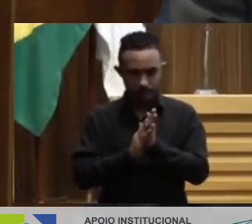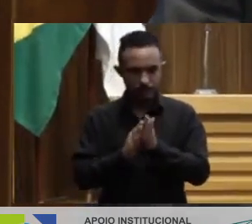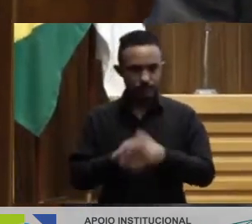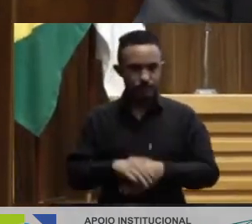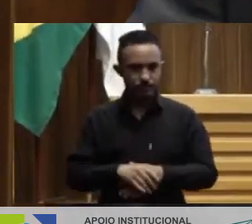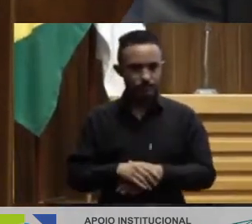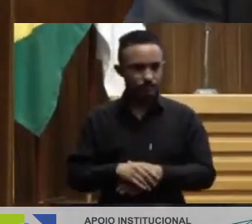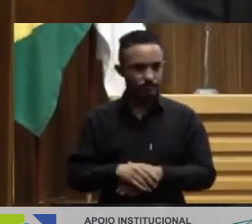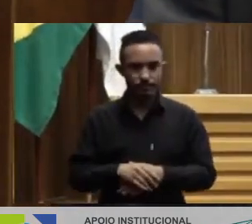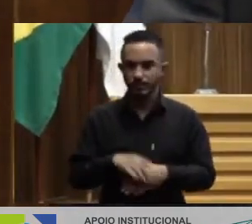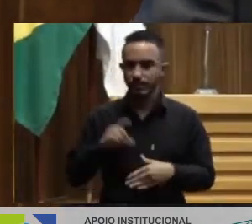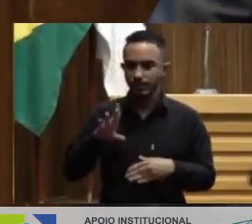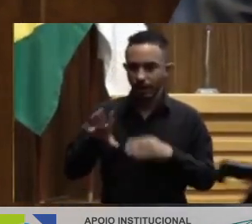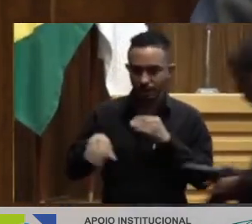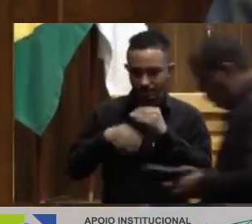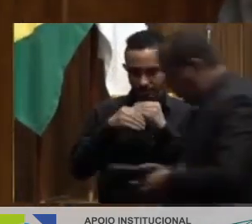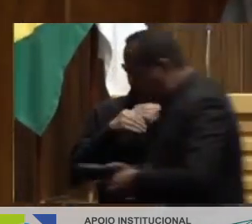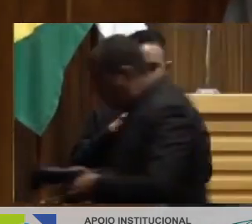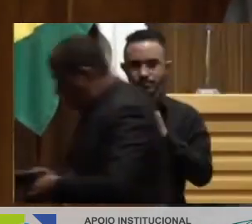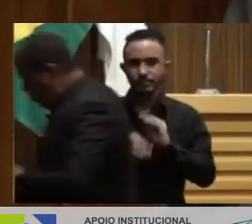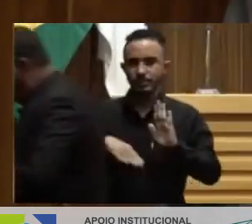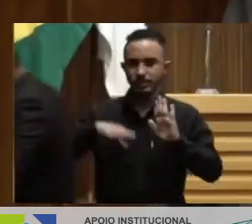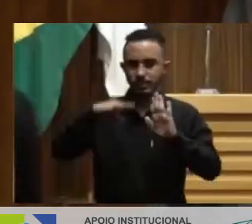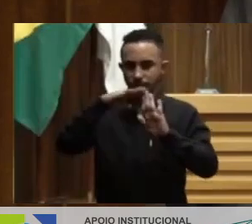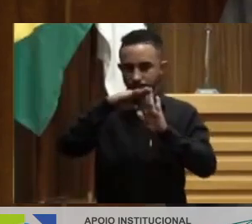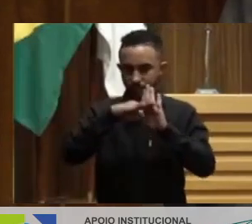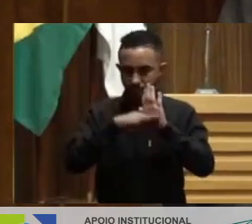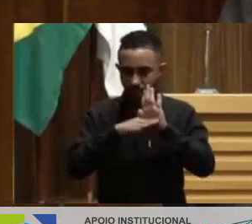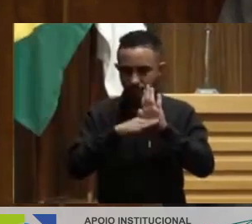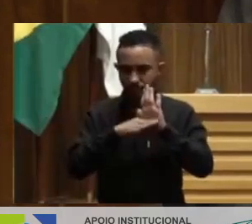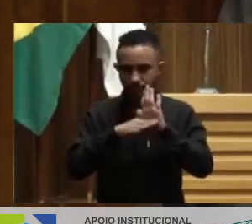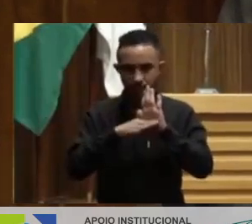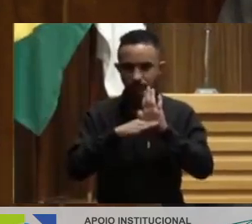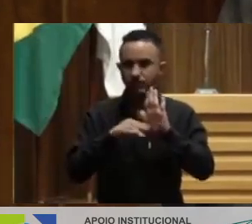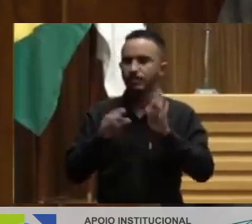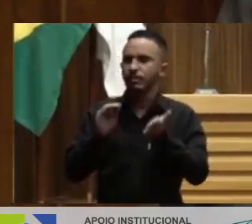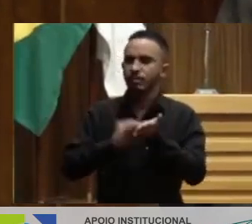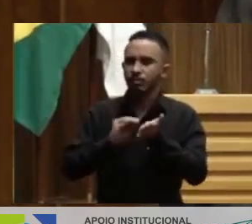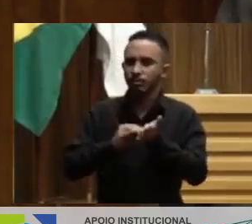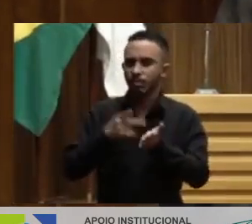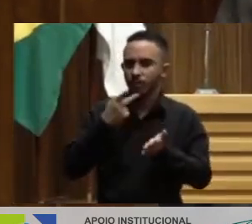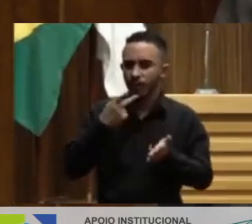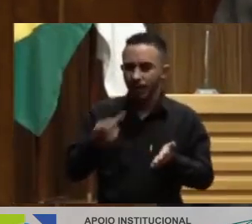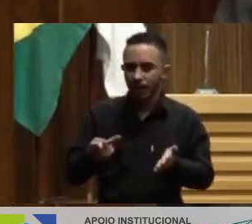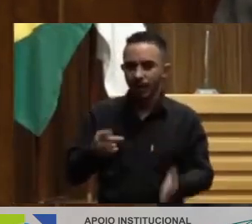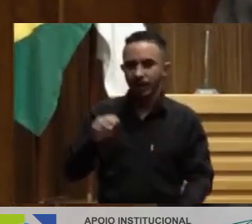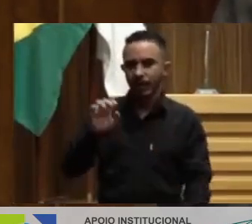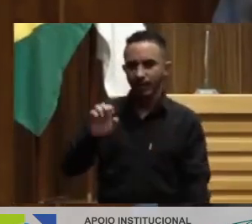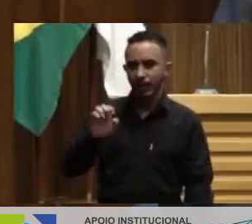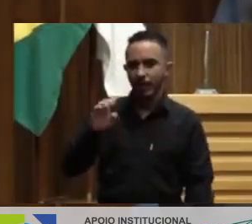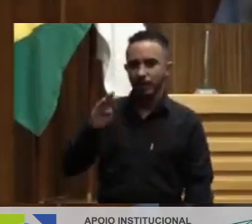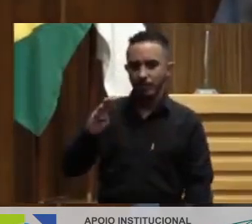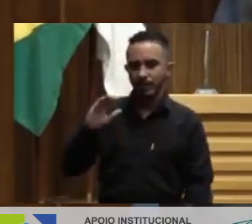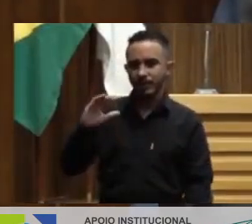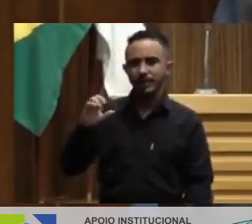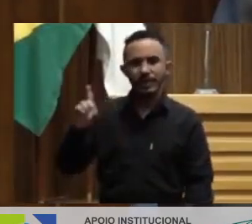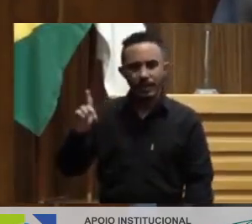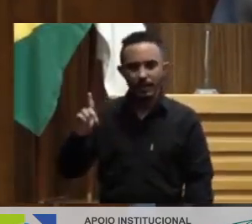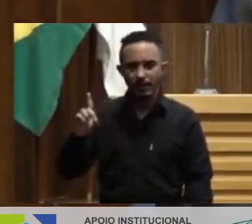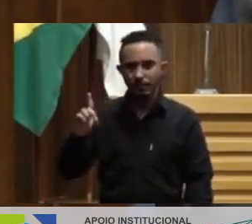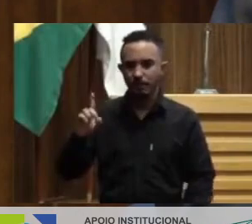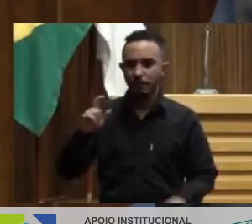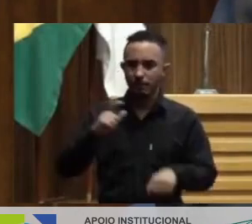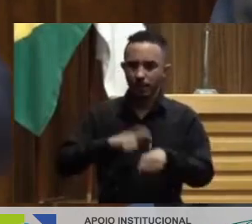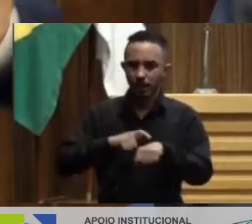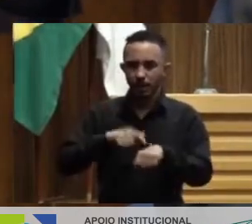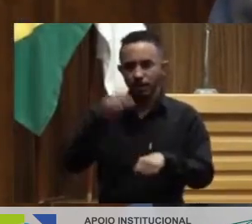Nossa, só uma coisinha na lista, Luísa, você não falou da LCD. Então, você bota, quando você for